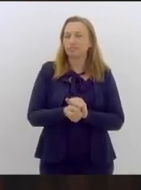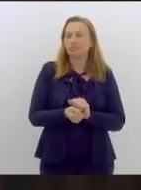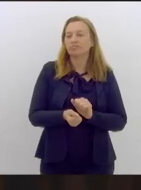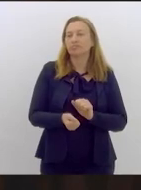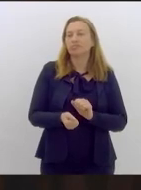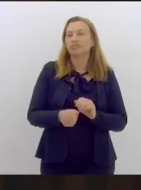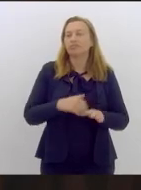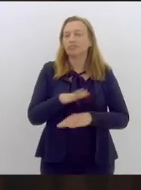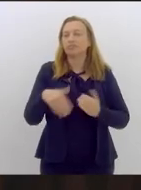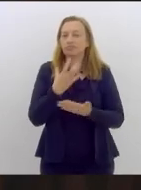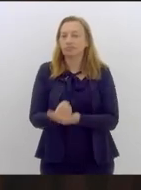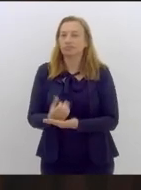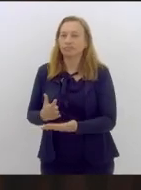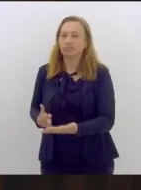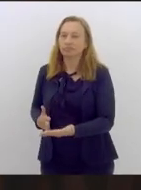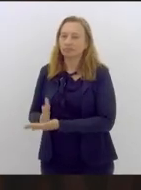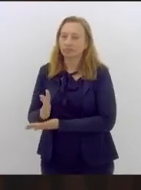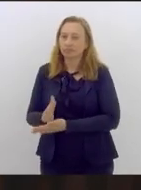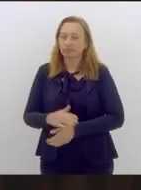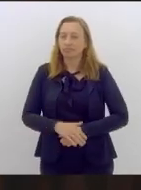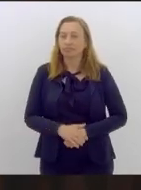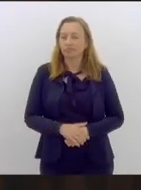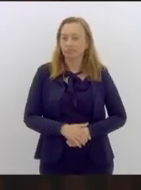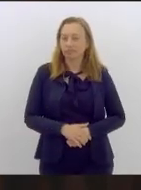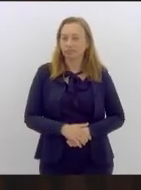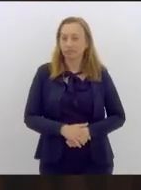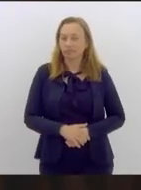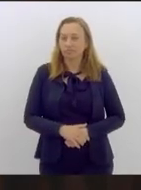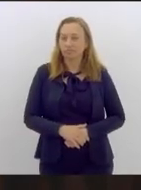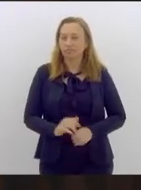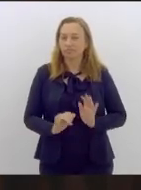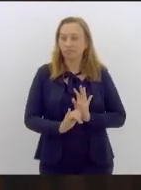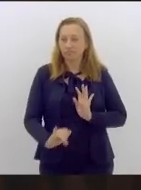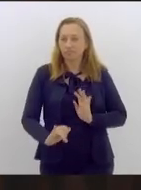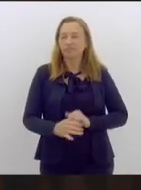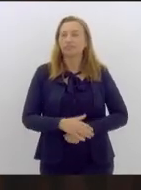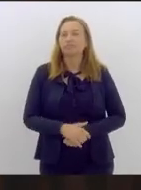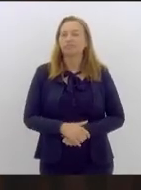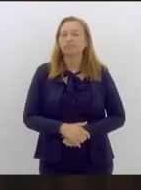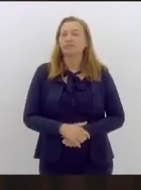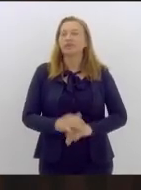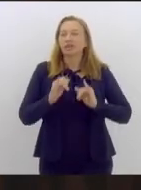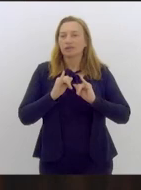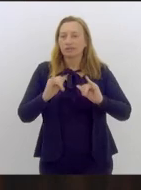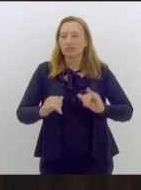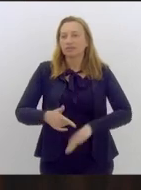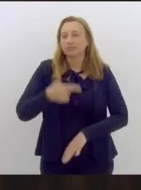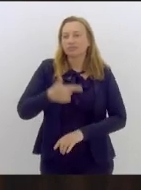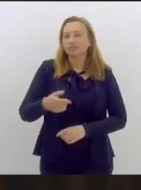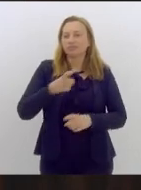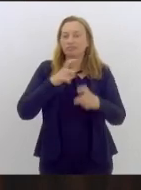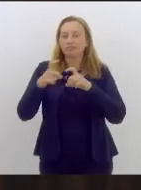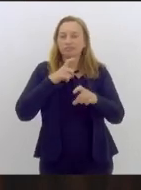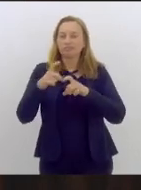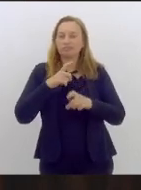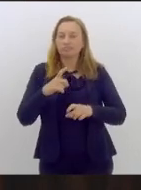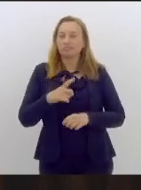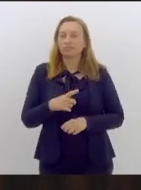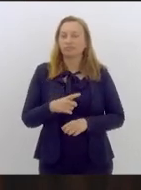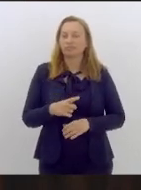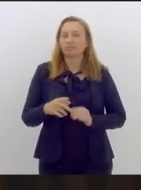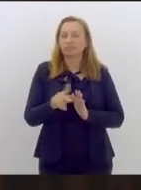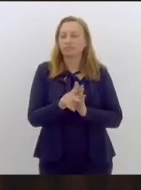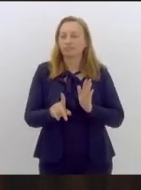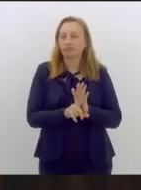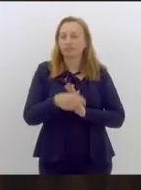Os senhores que aprovam, permaneçam como estão. Aprovado. Vai autógrafo. Anuncio, em segunda discussão, redação do vencido,